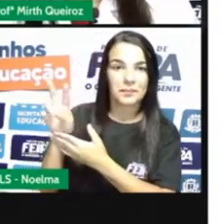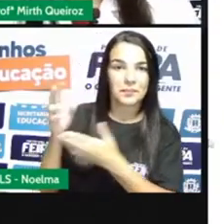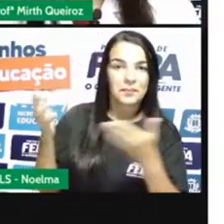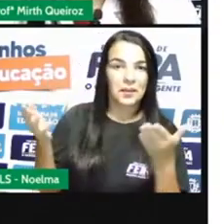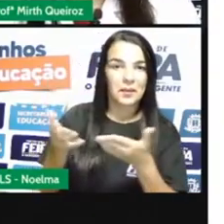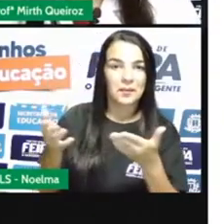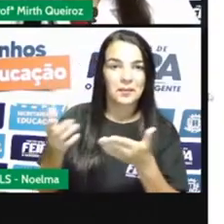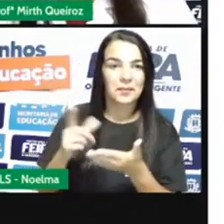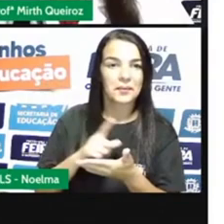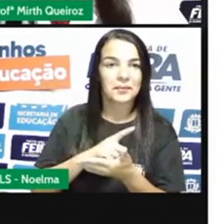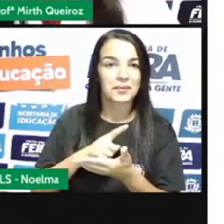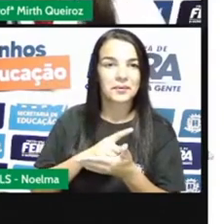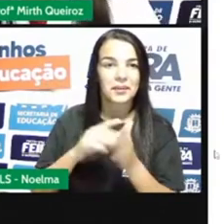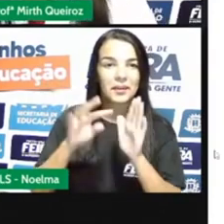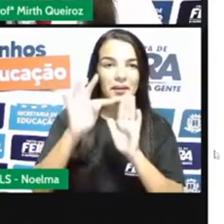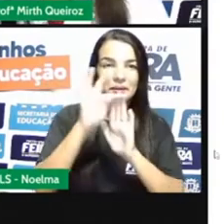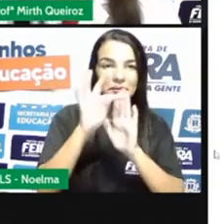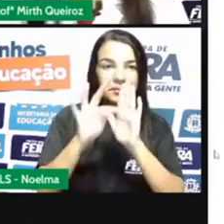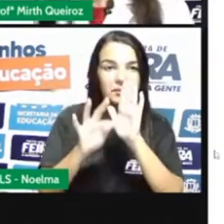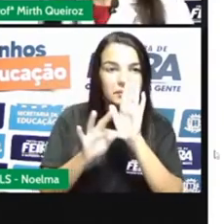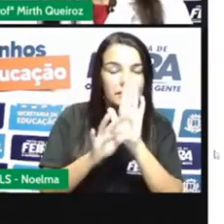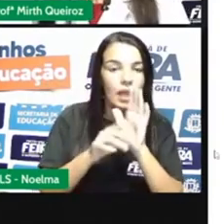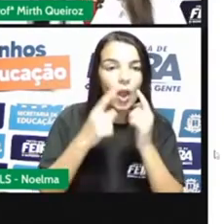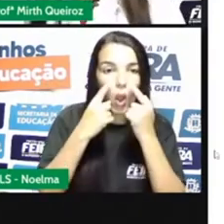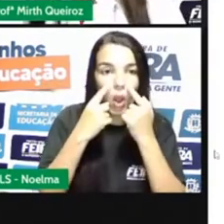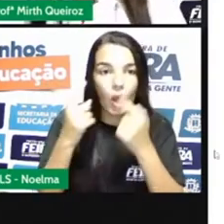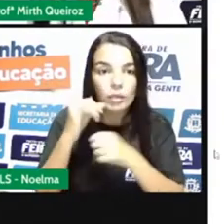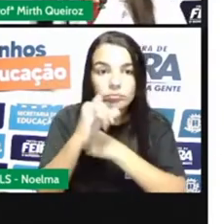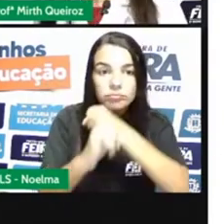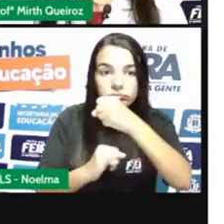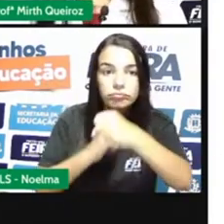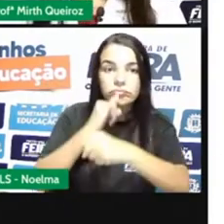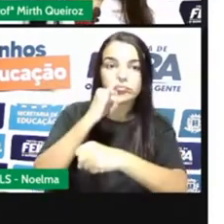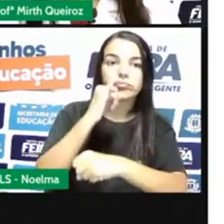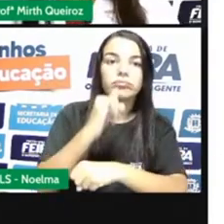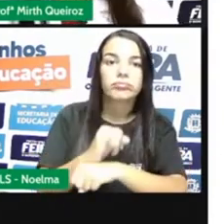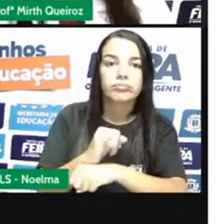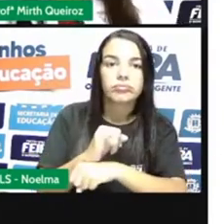aqui uma página da internet, né?